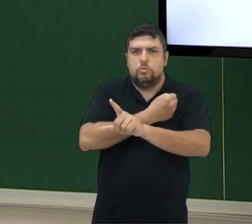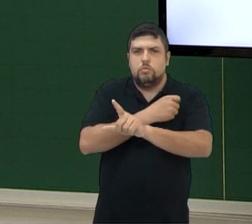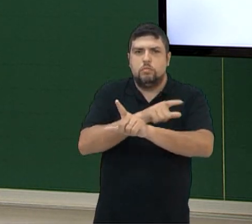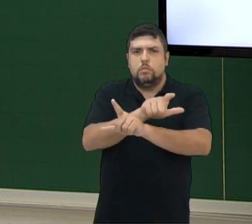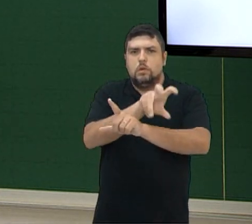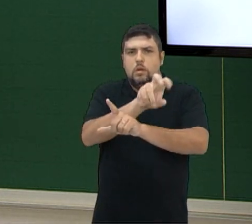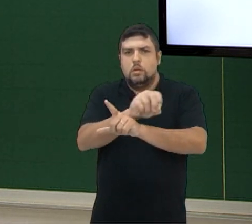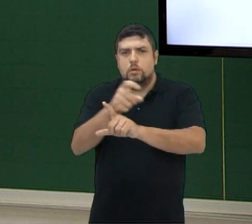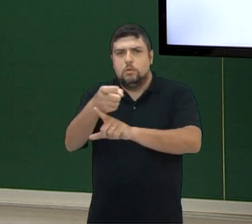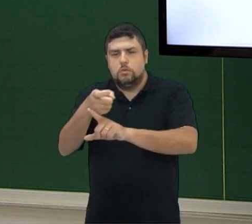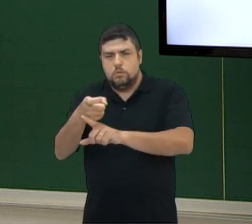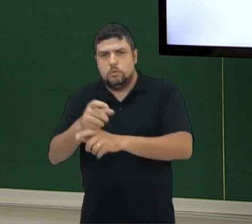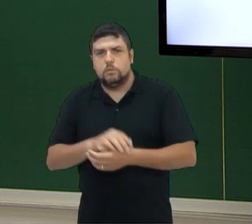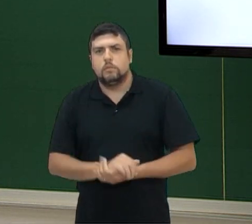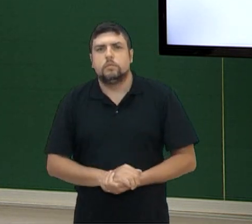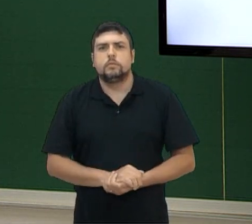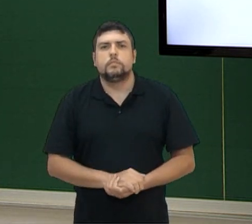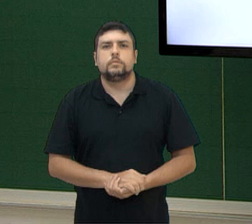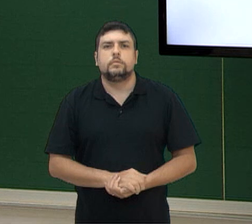E 60